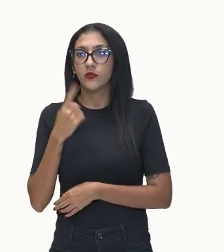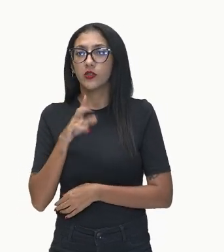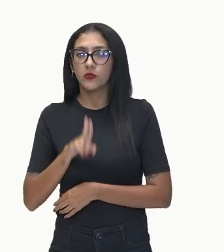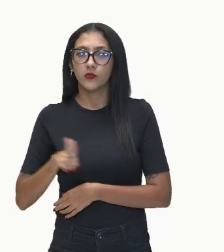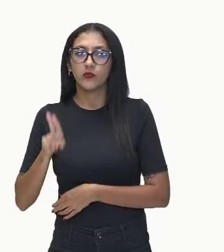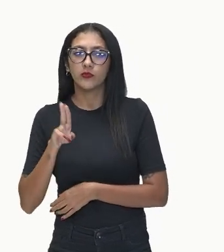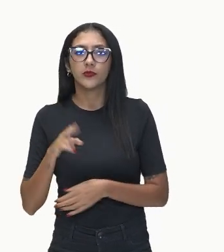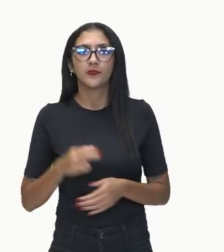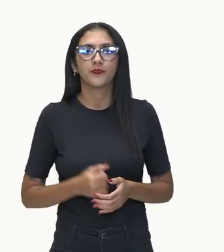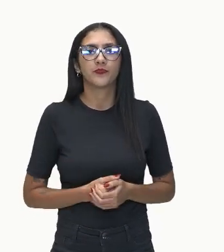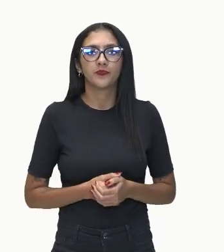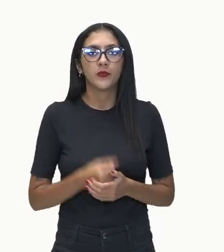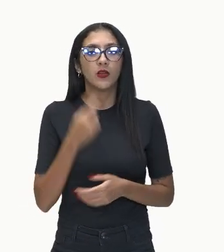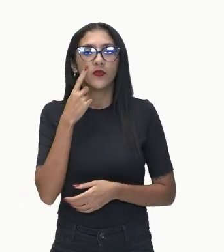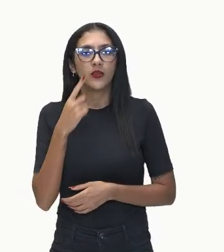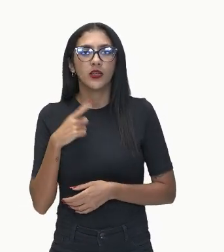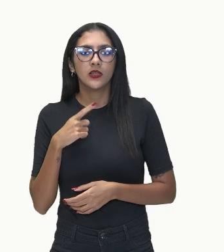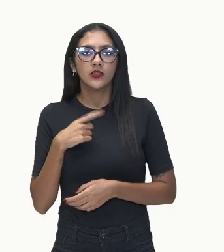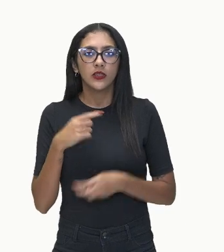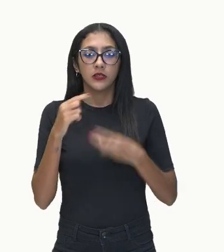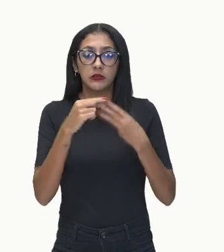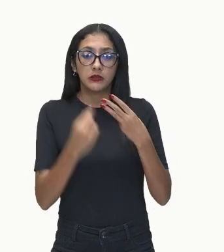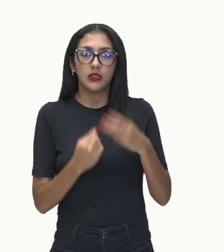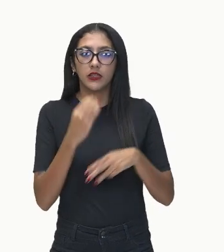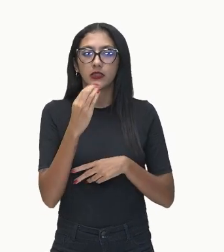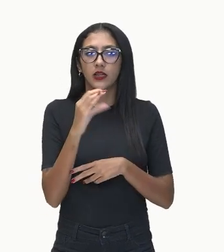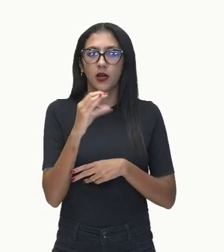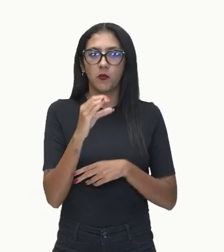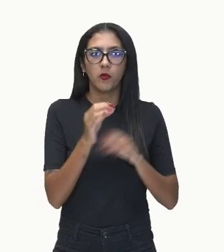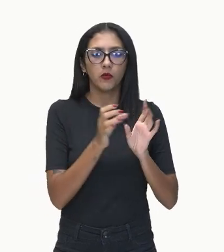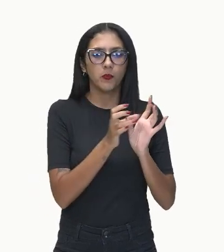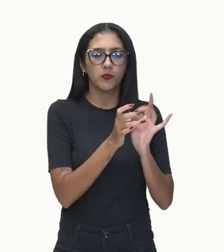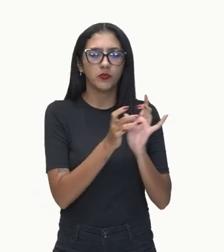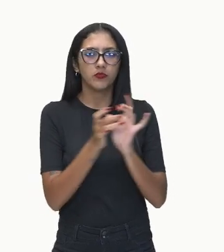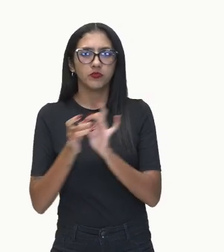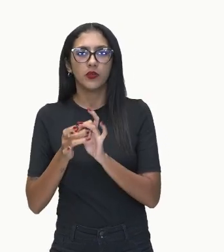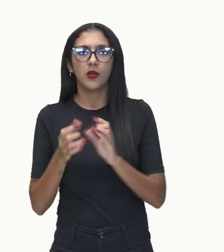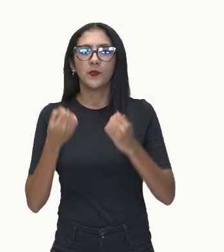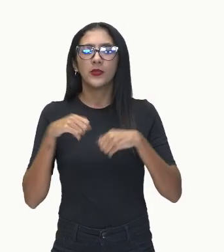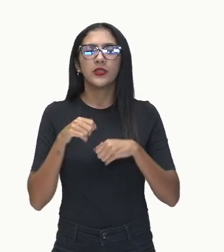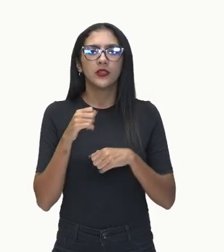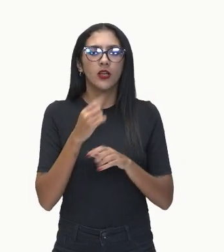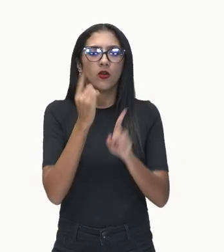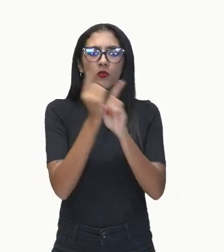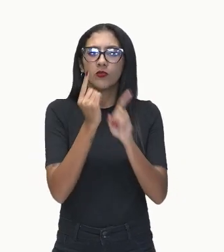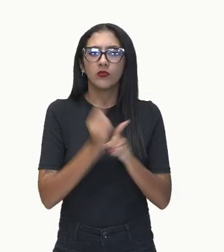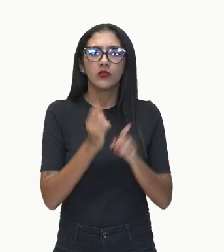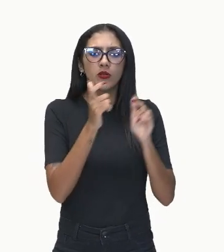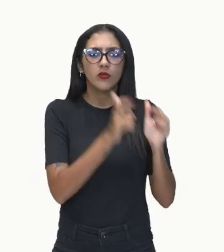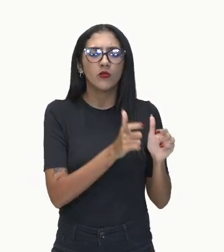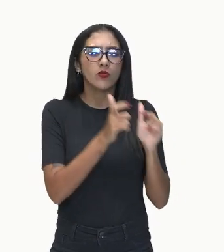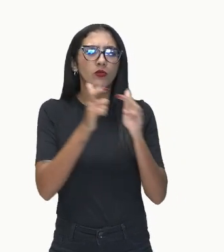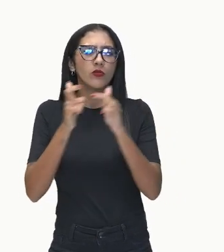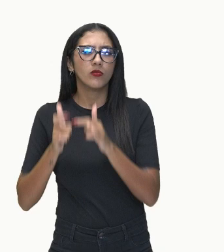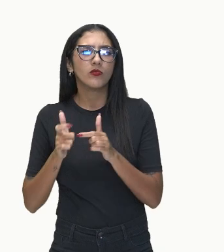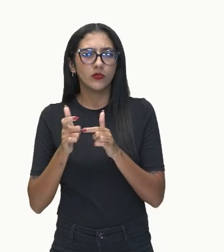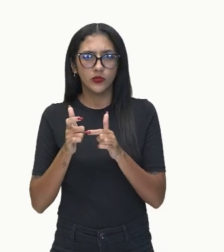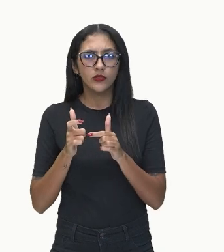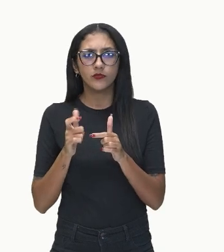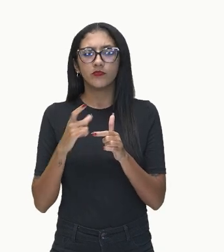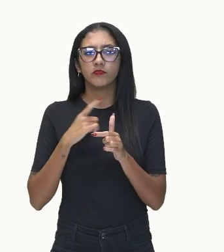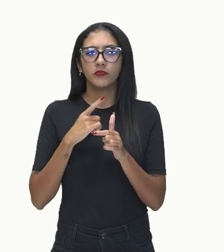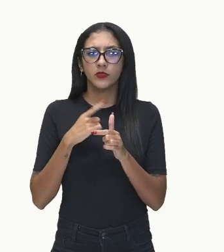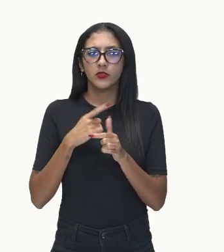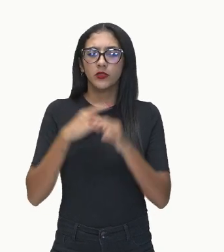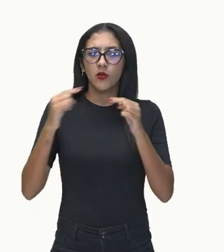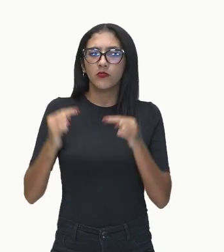de carbonos, devemos informar a posição da hidroxila. Por quê? Porque podem surgir aqui